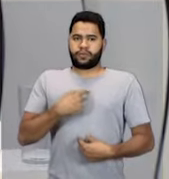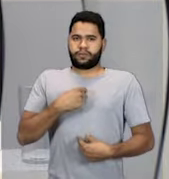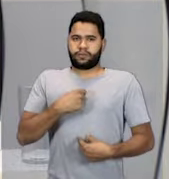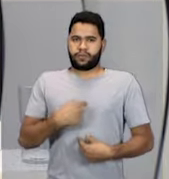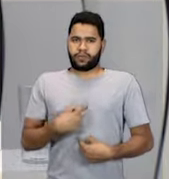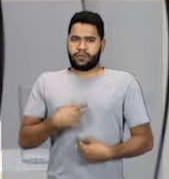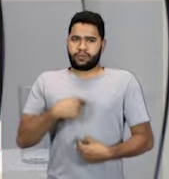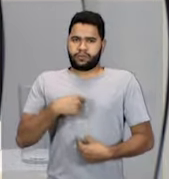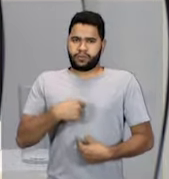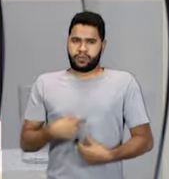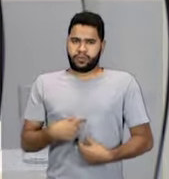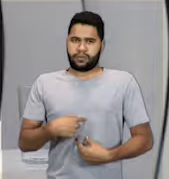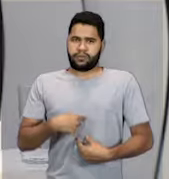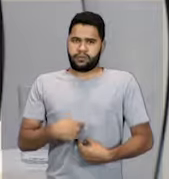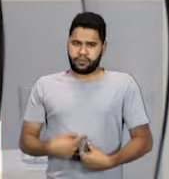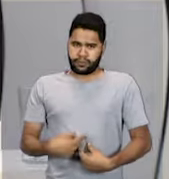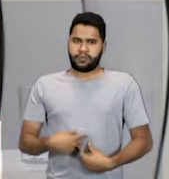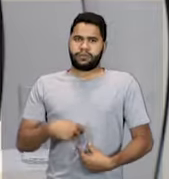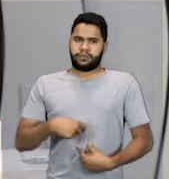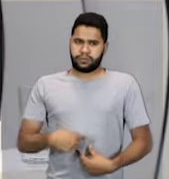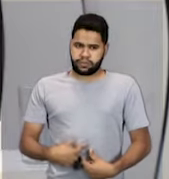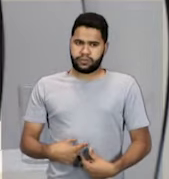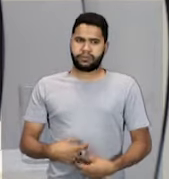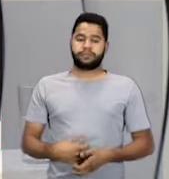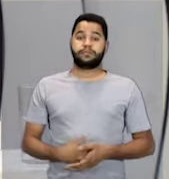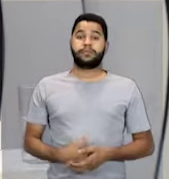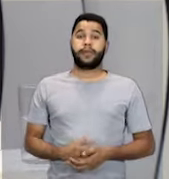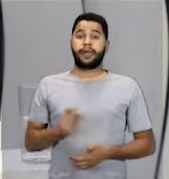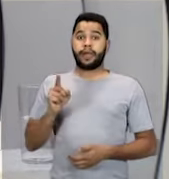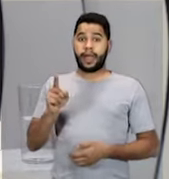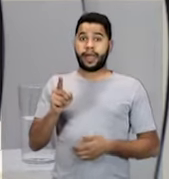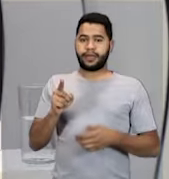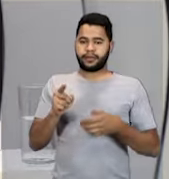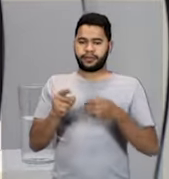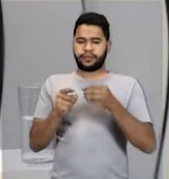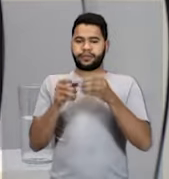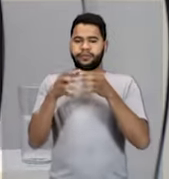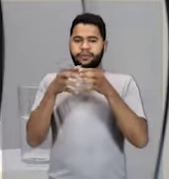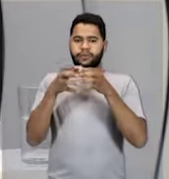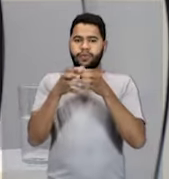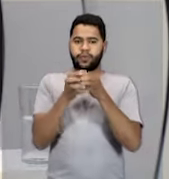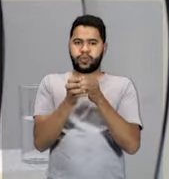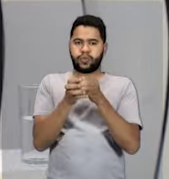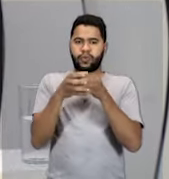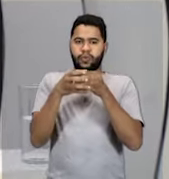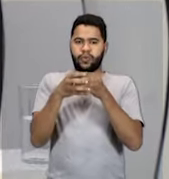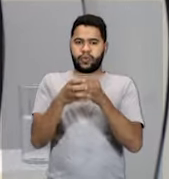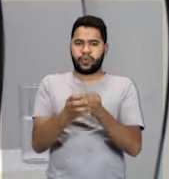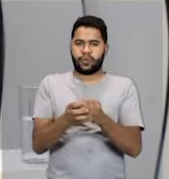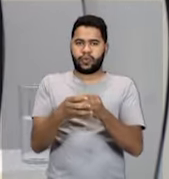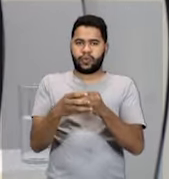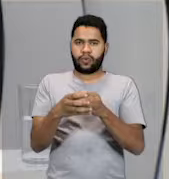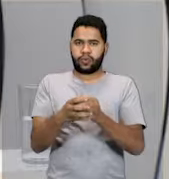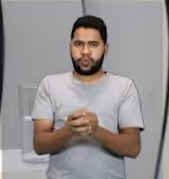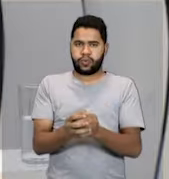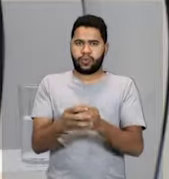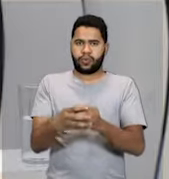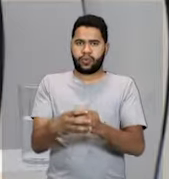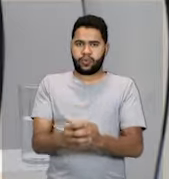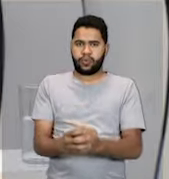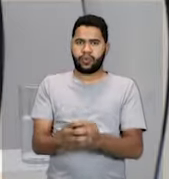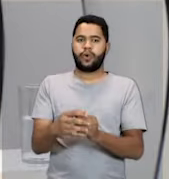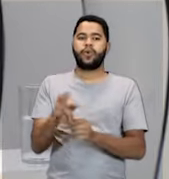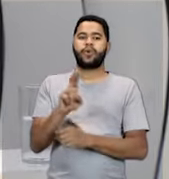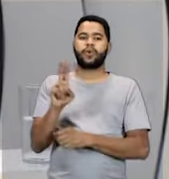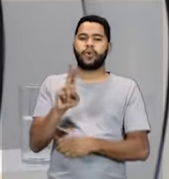o movimento do esôfago. Esses movimentos se chamam movimentos